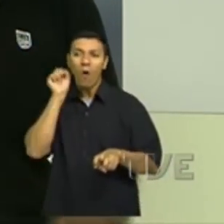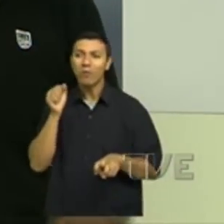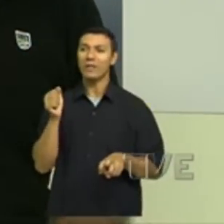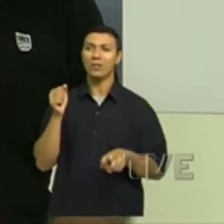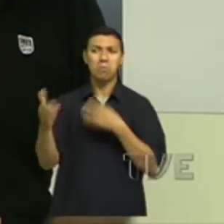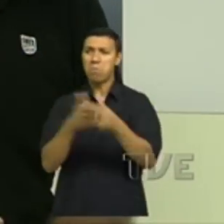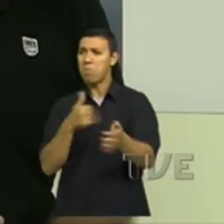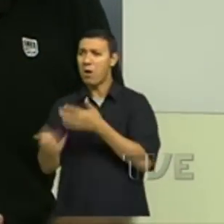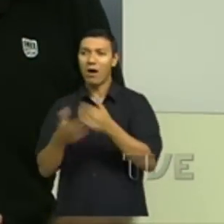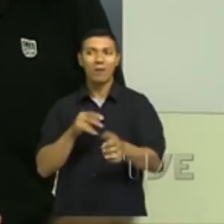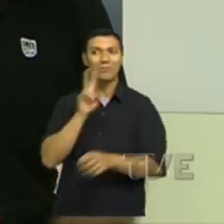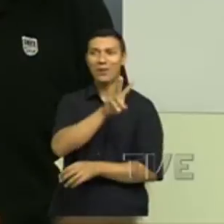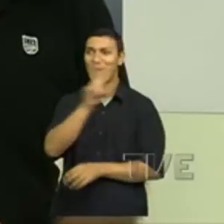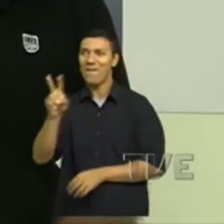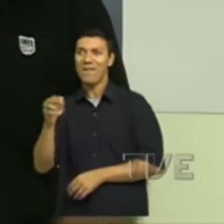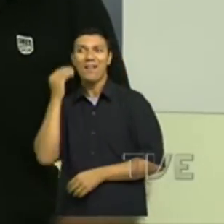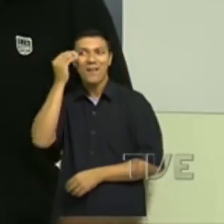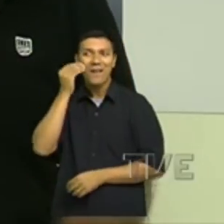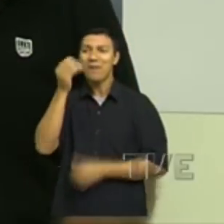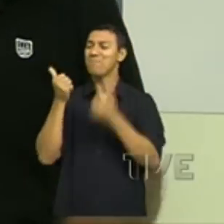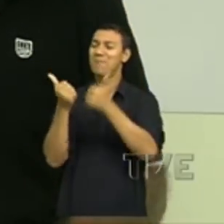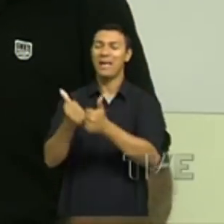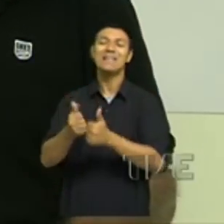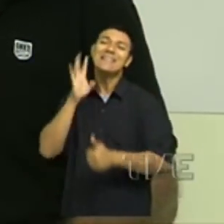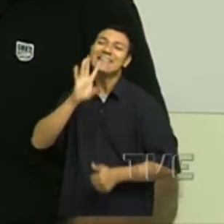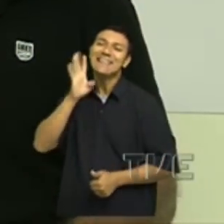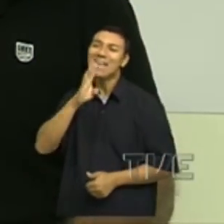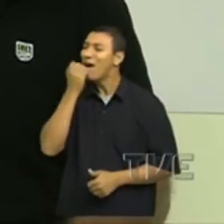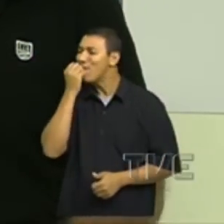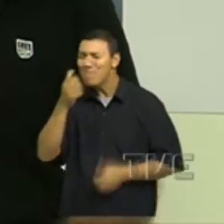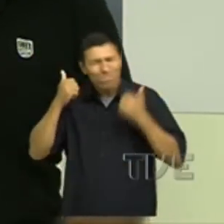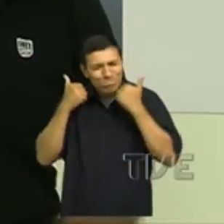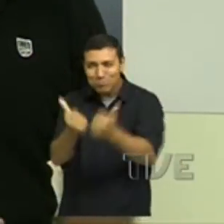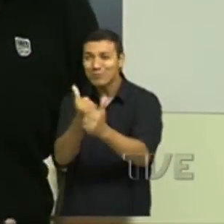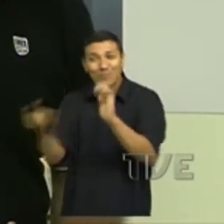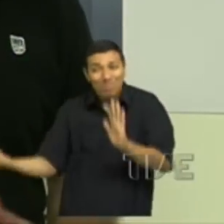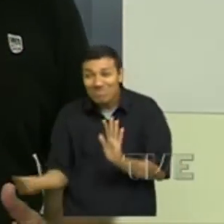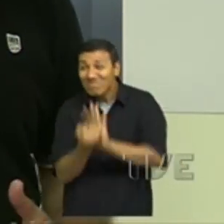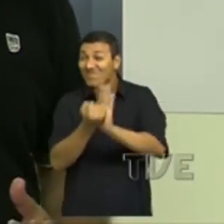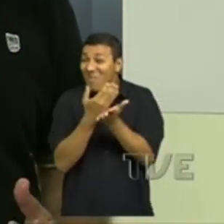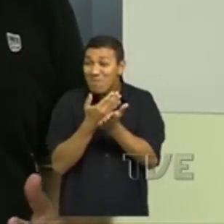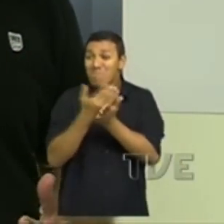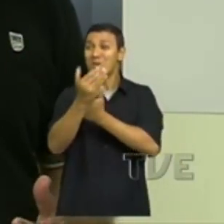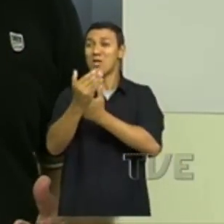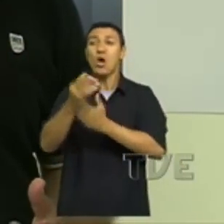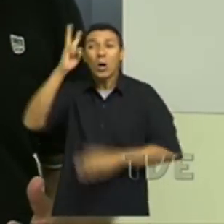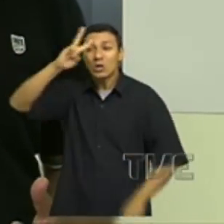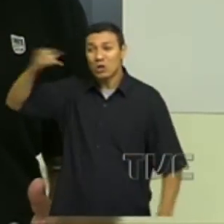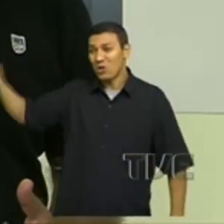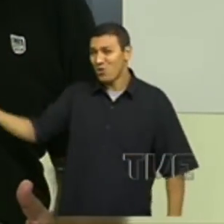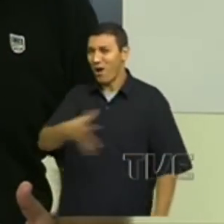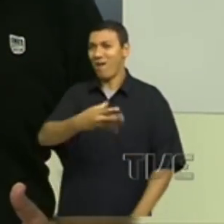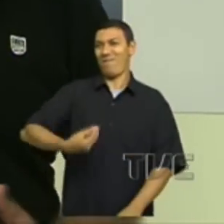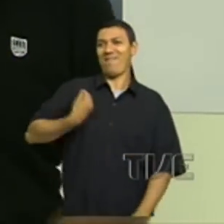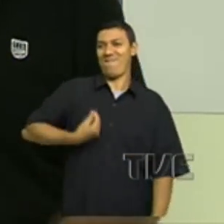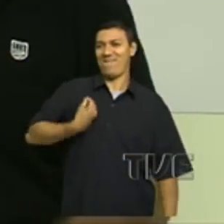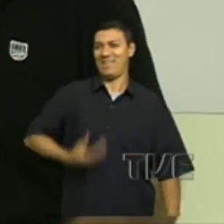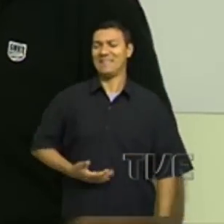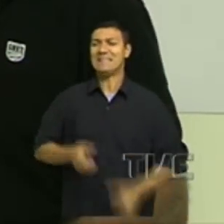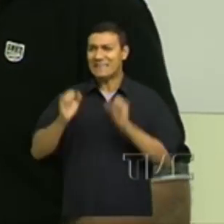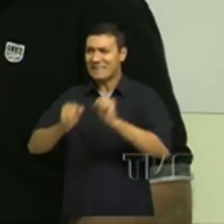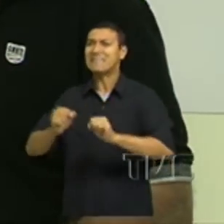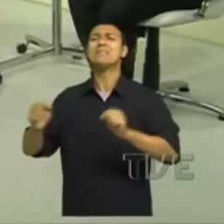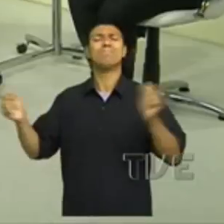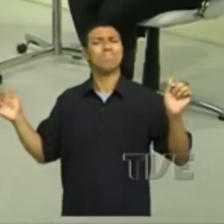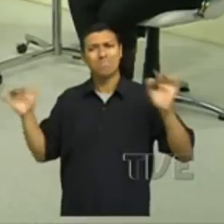ser muito legal e muito importante, é um marco. Então, eu acho que quem puder ir, tem que ir.